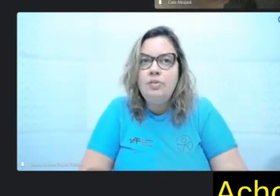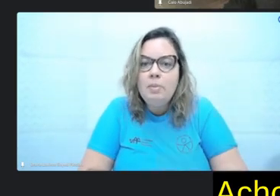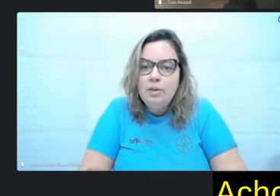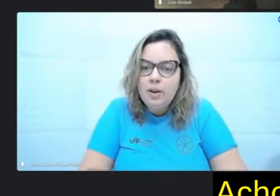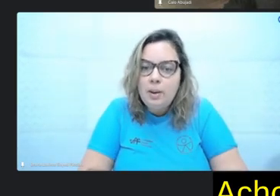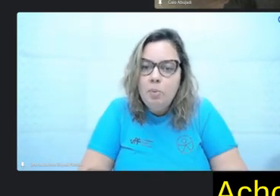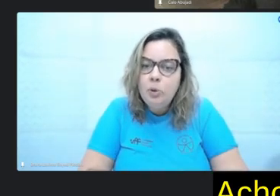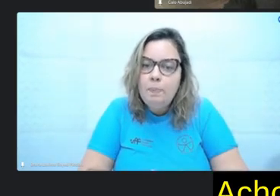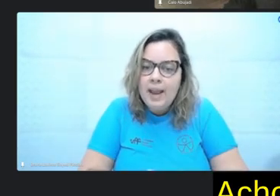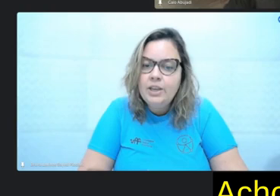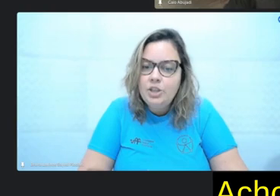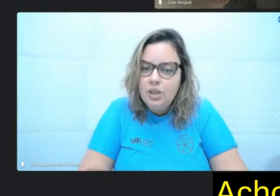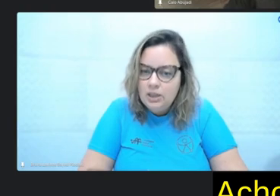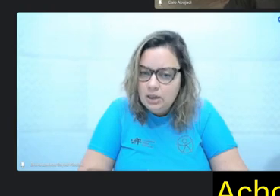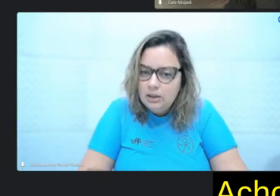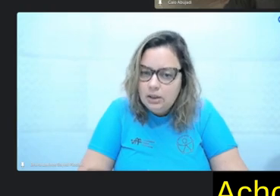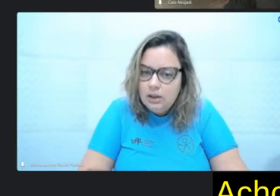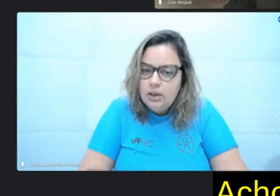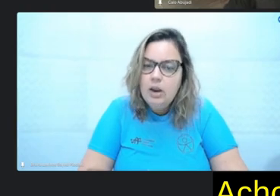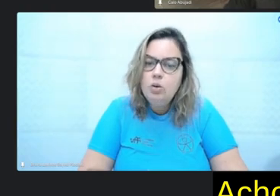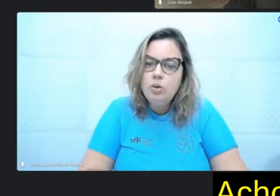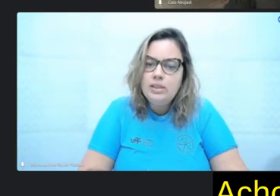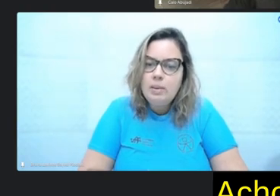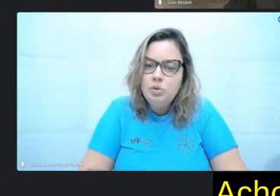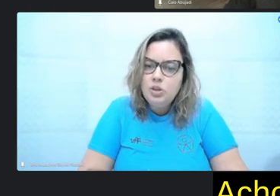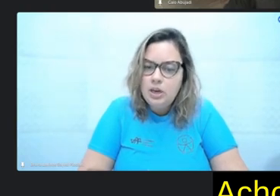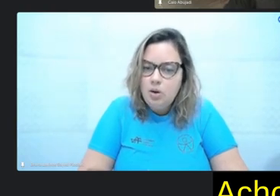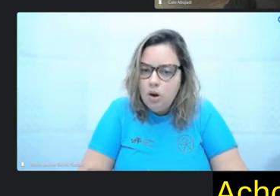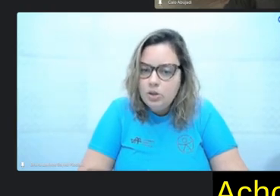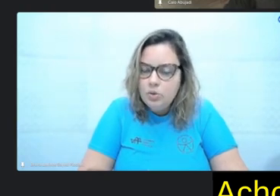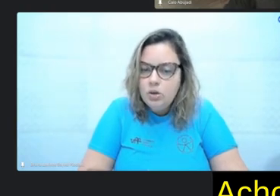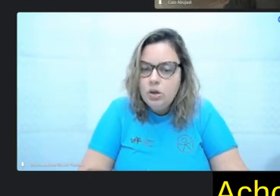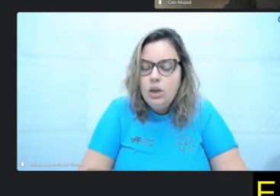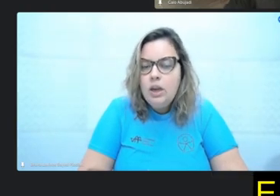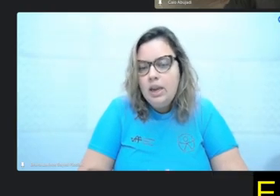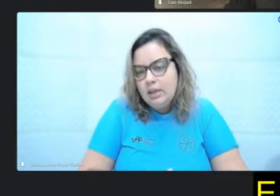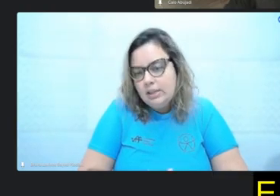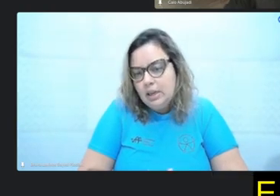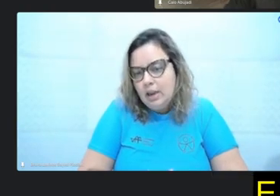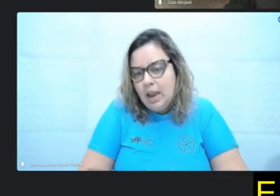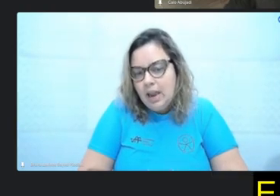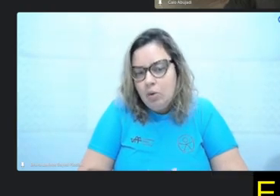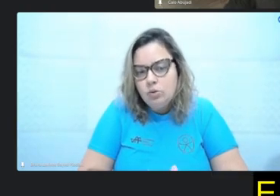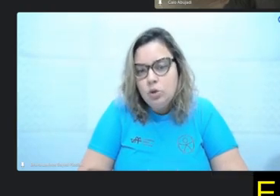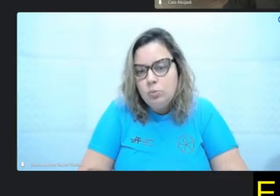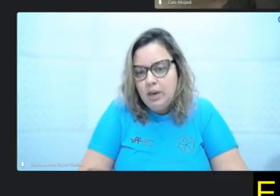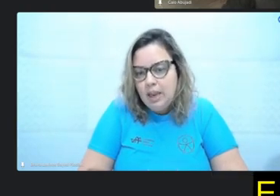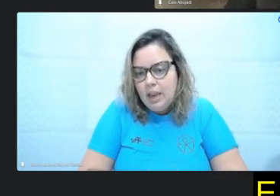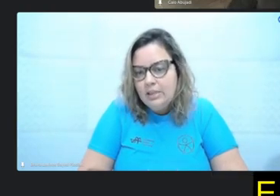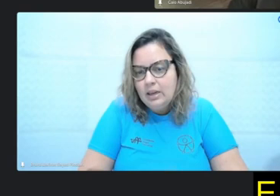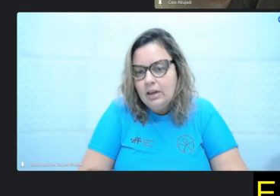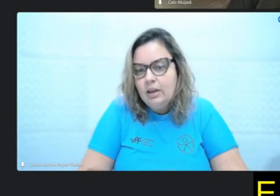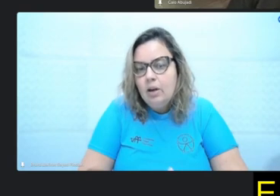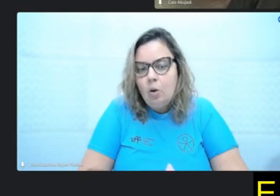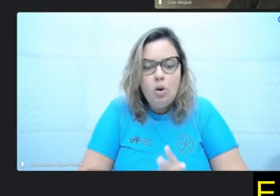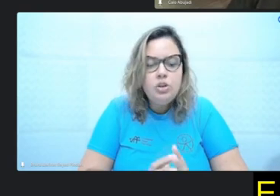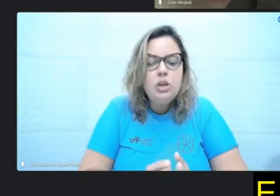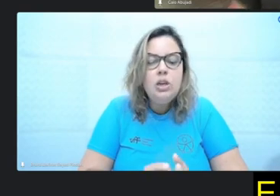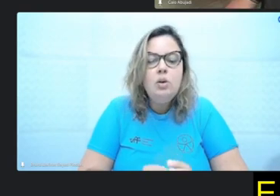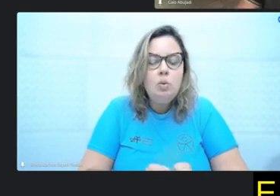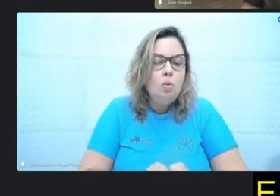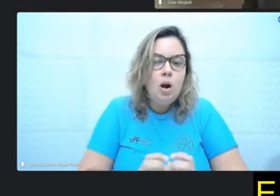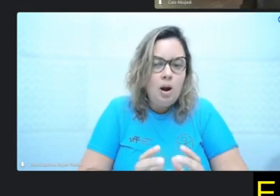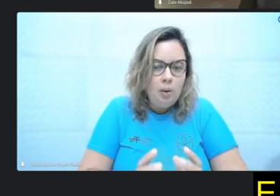acho que a família fica muito perdida, né, quando recebe o diagnóstico. E, assim, com a sua experiência,